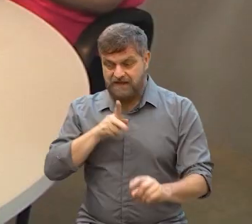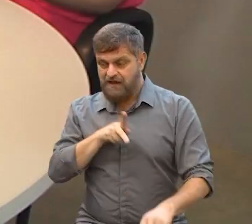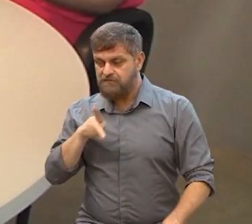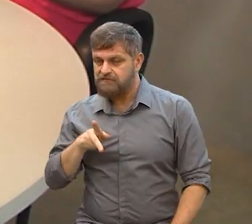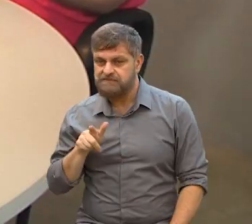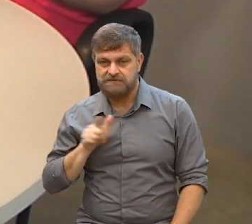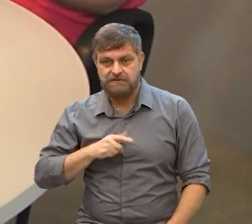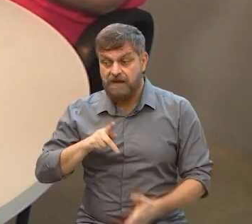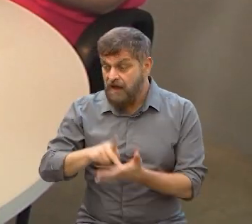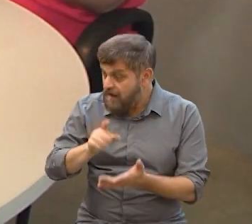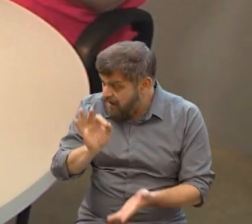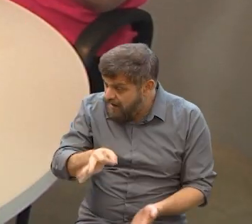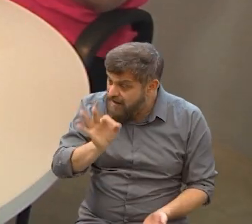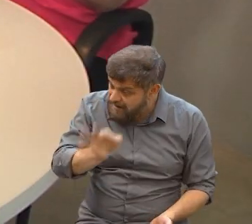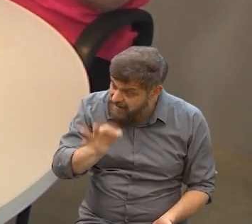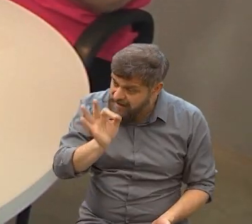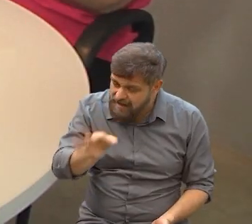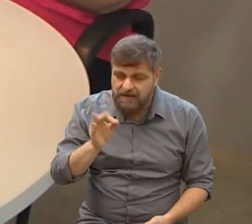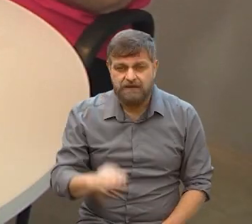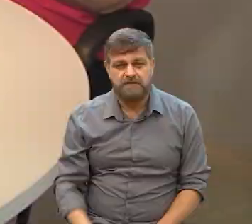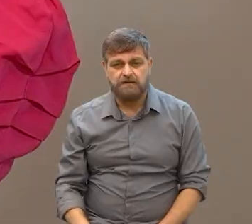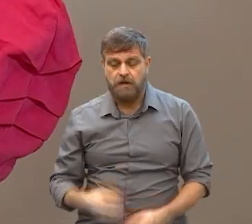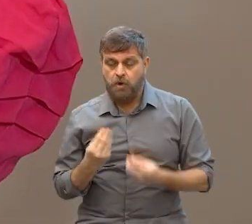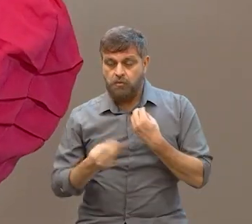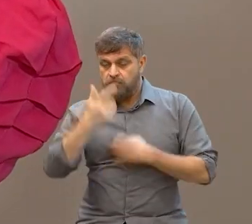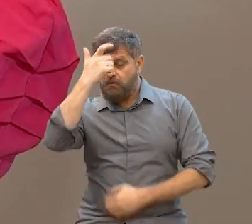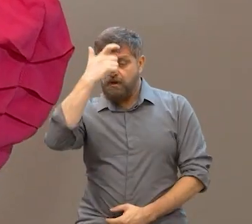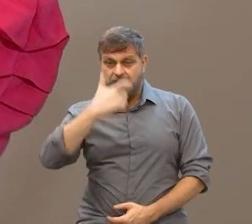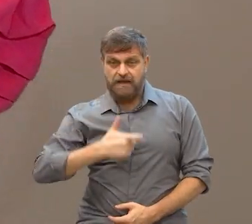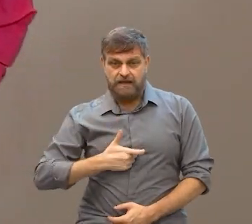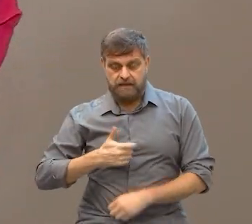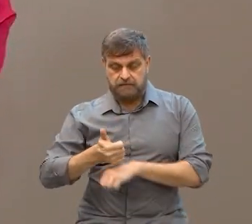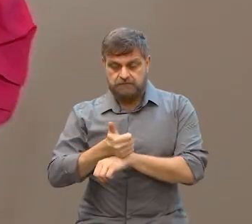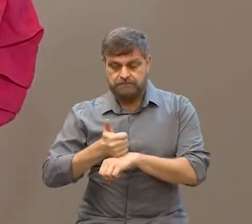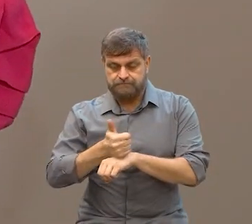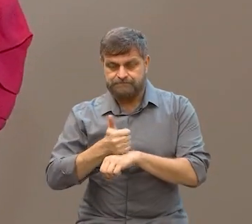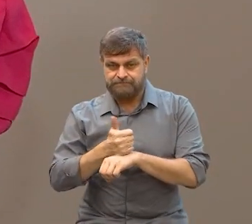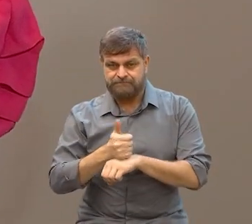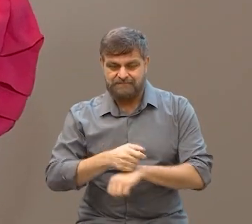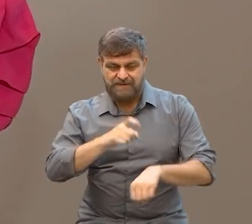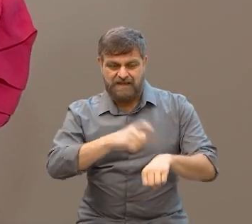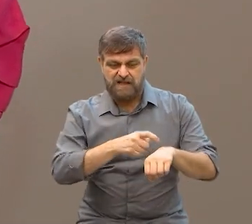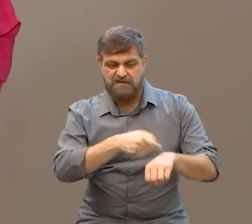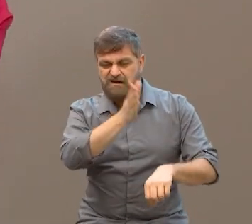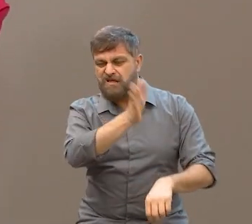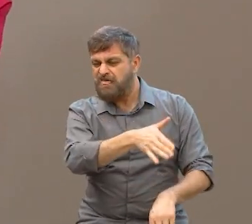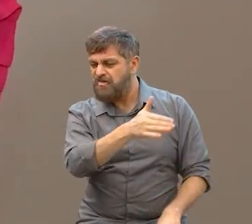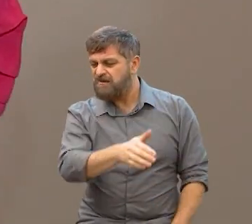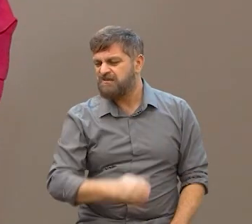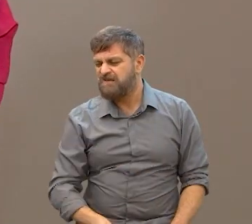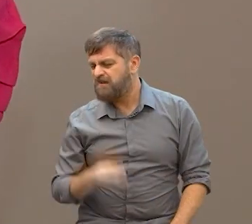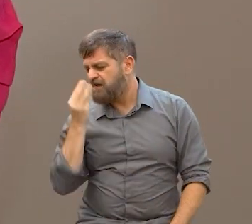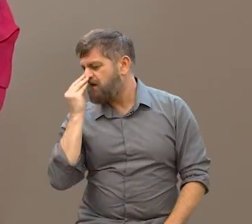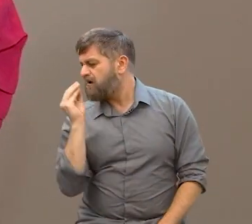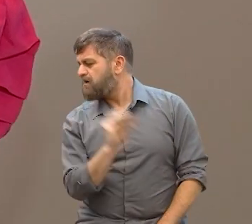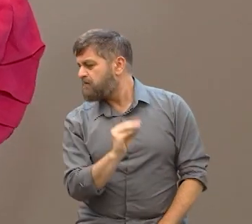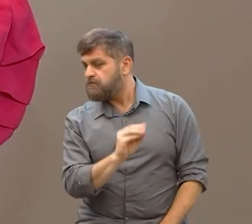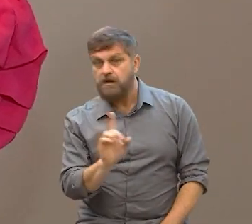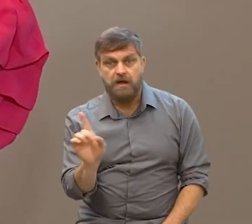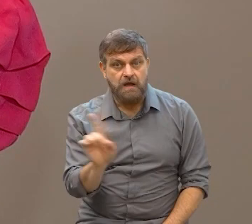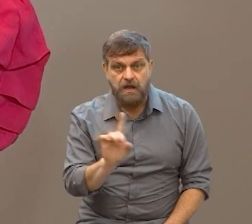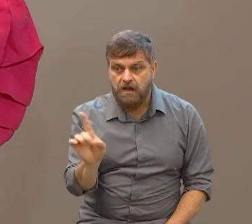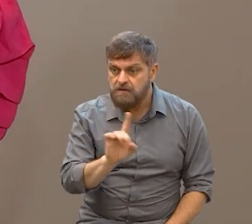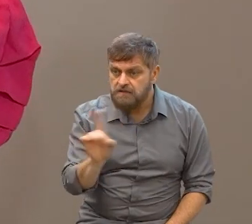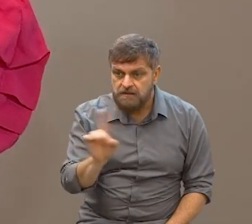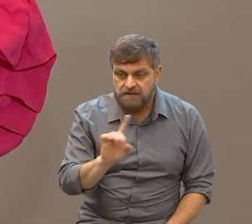professor, né? Exato. Então como que eu excluo esse momento? Como que eu ignoro esse momento? Então eu